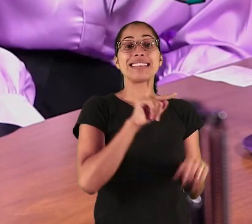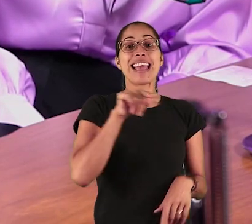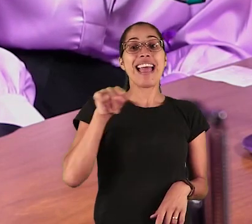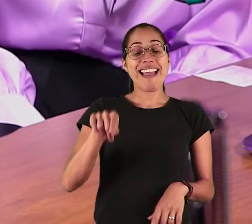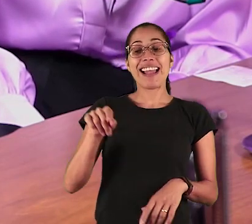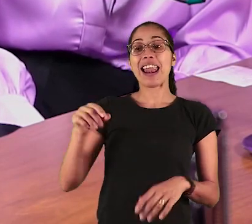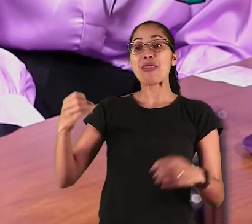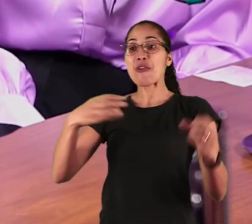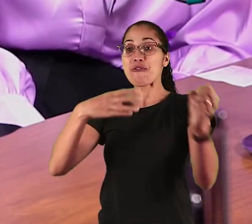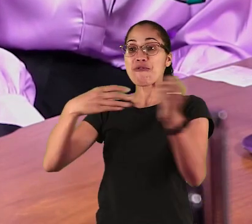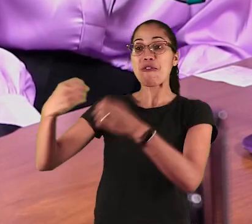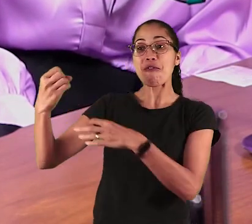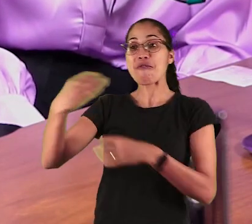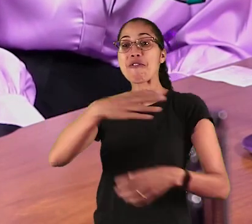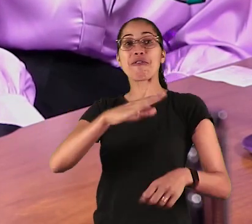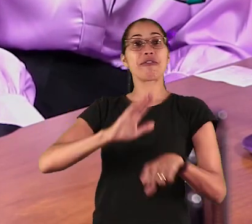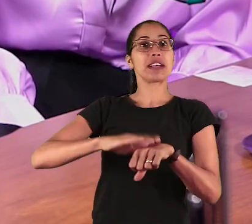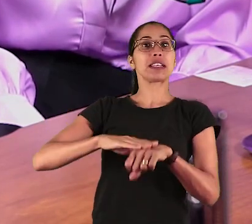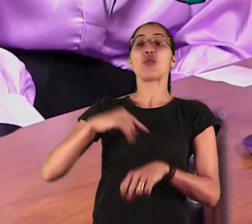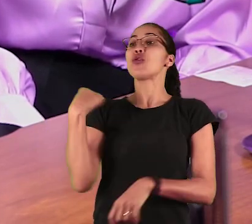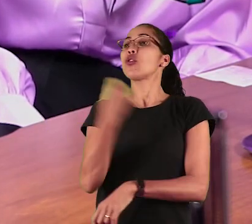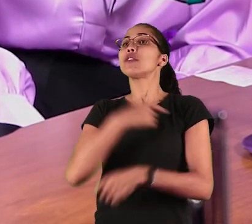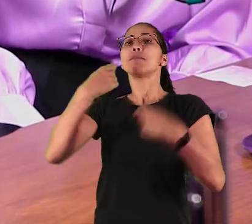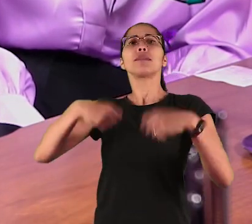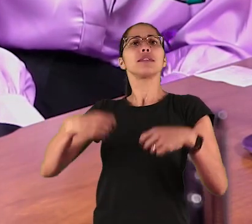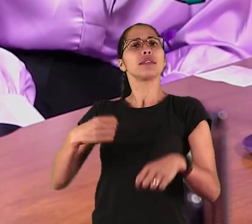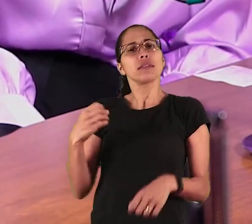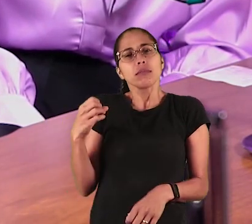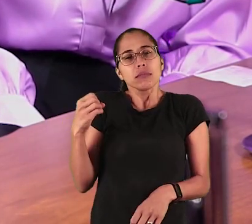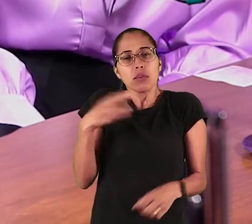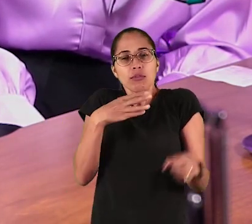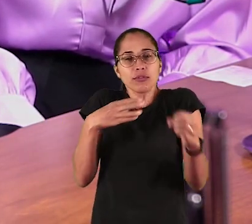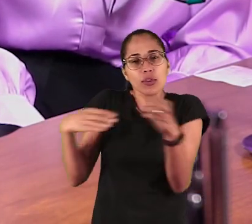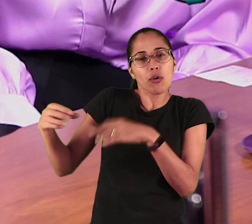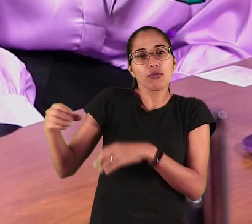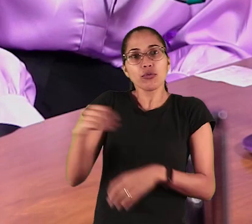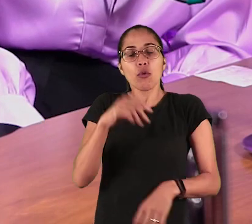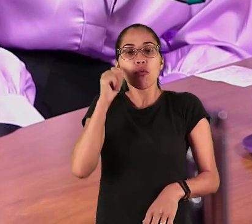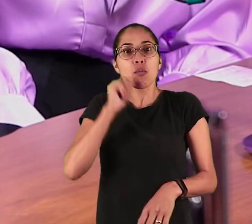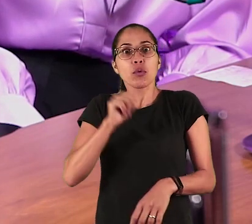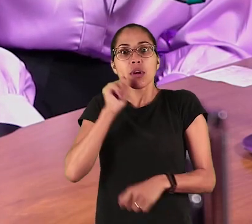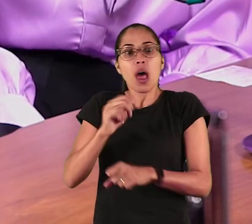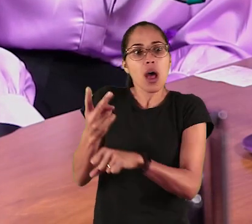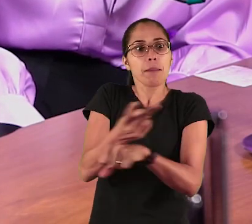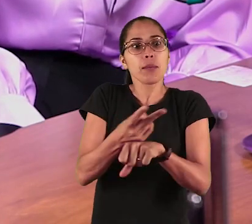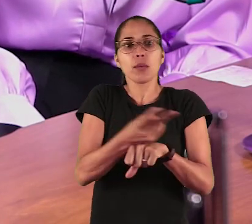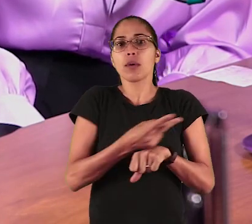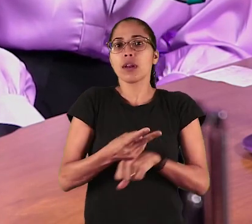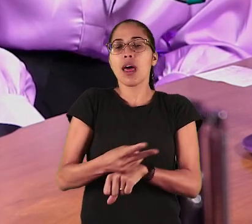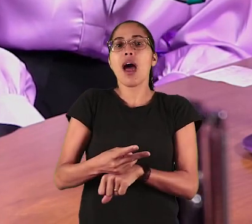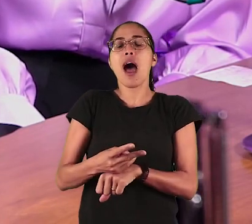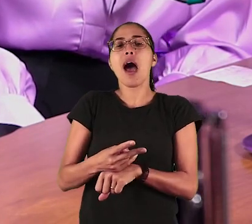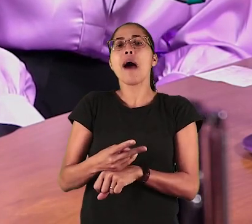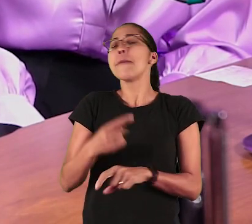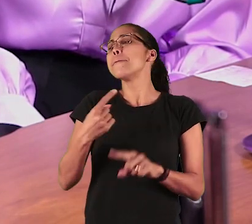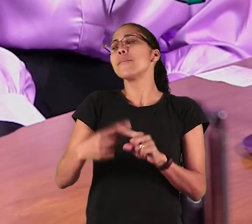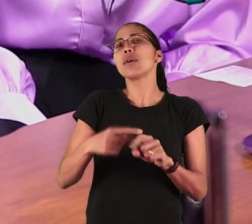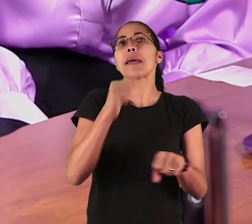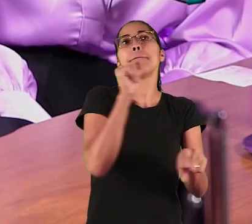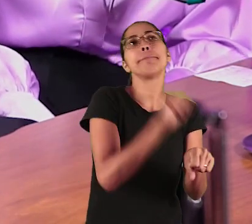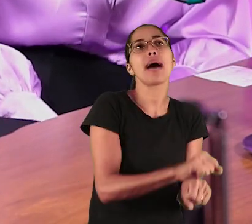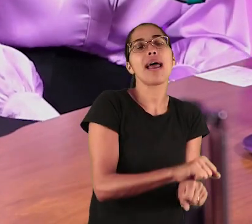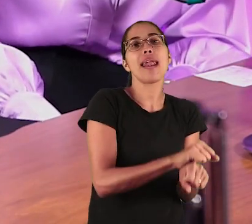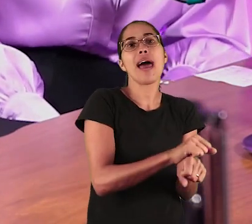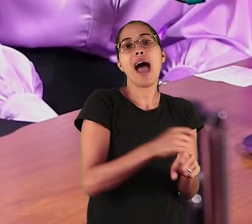se reinventando profissionalmente eu acho que a gente precisa disso precisa de mulheres que busquem porque parar e não começar um desafio novo